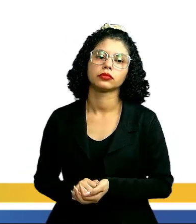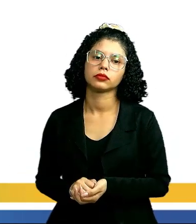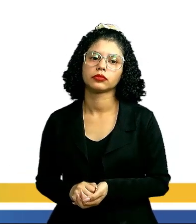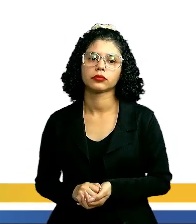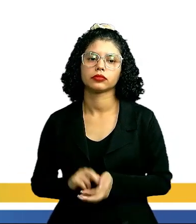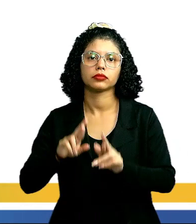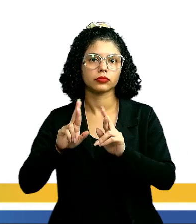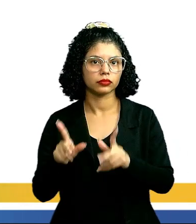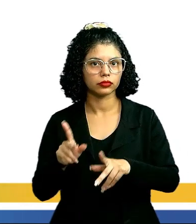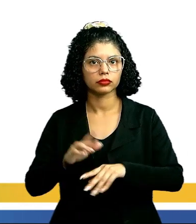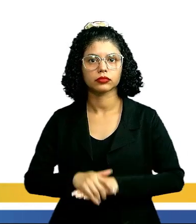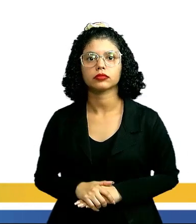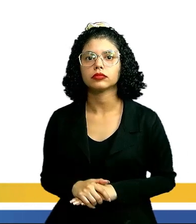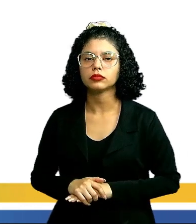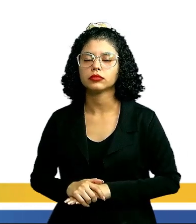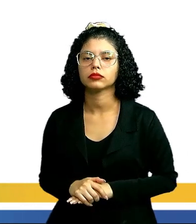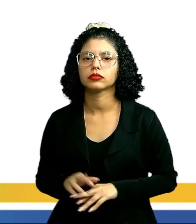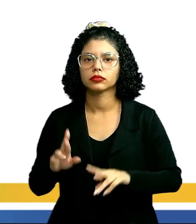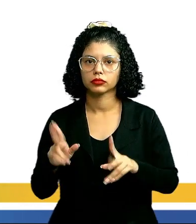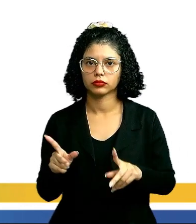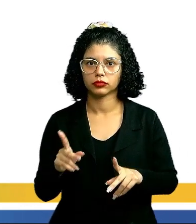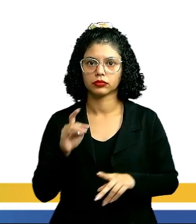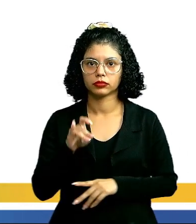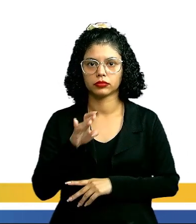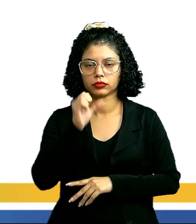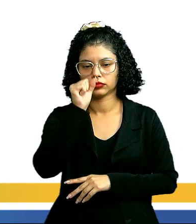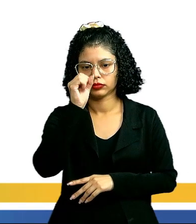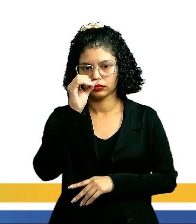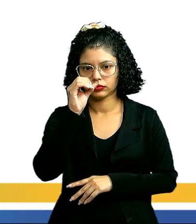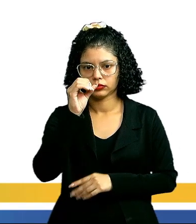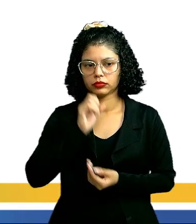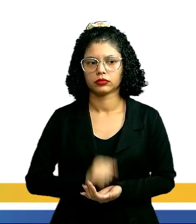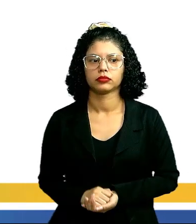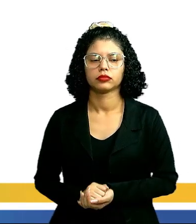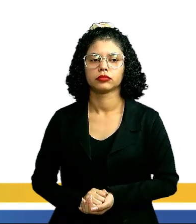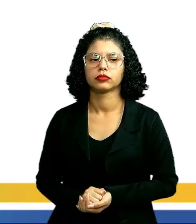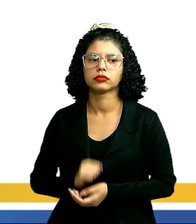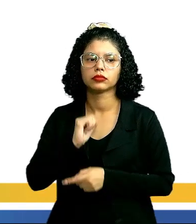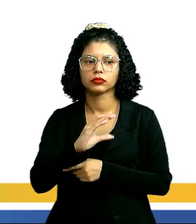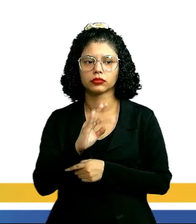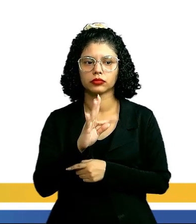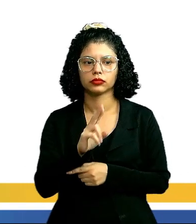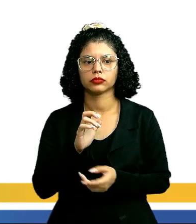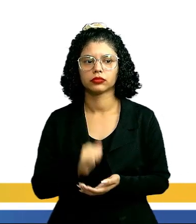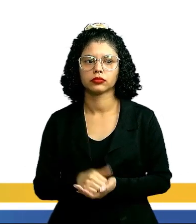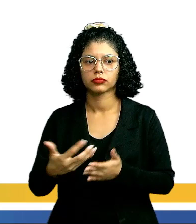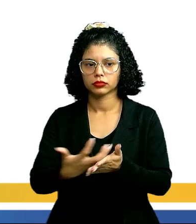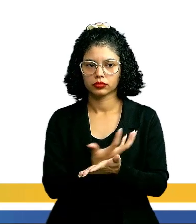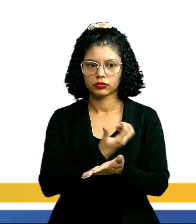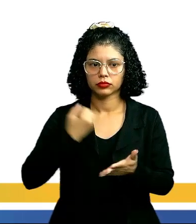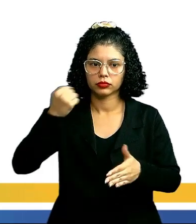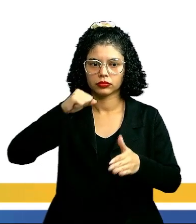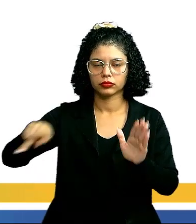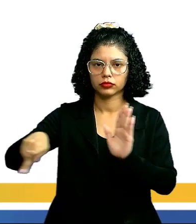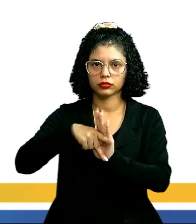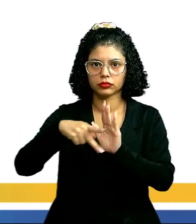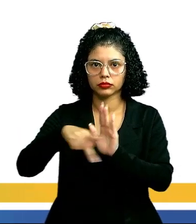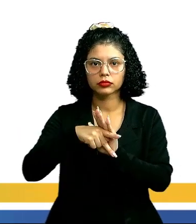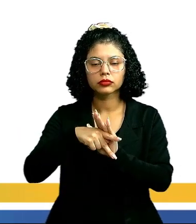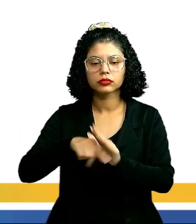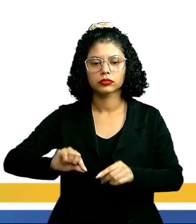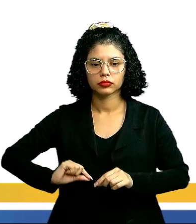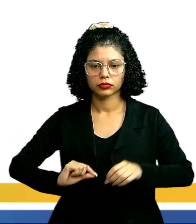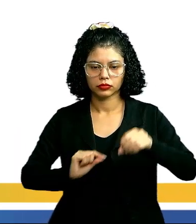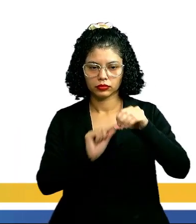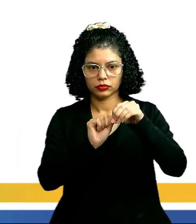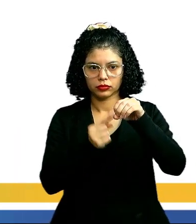são indiferenciadas, são células tronco embrionárias. Então tá, as células tronco embrionárias são retiradas